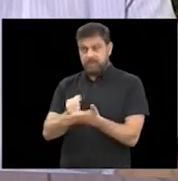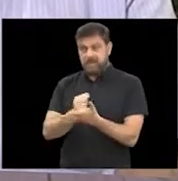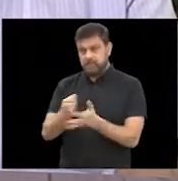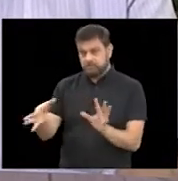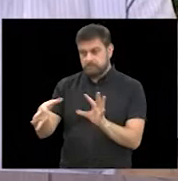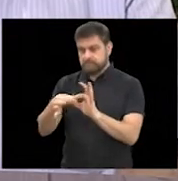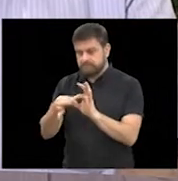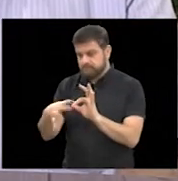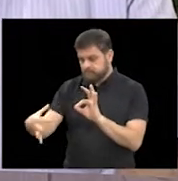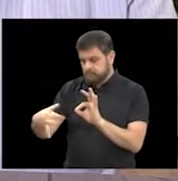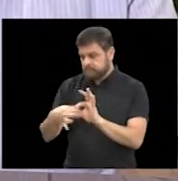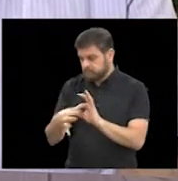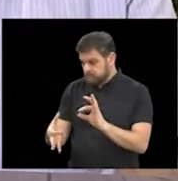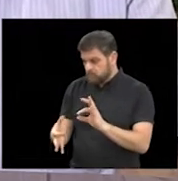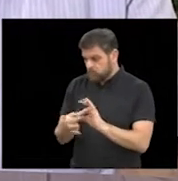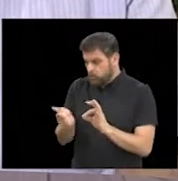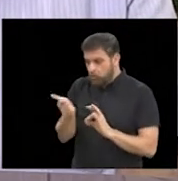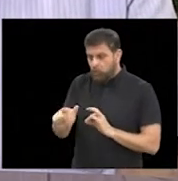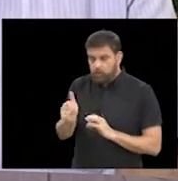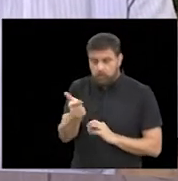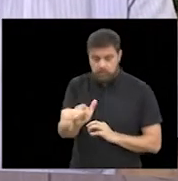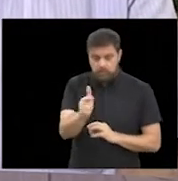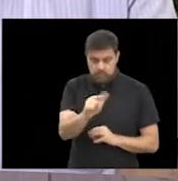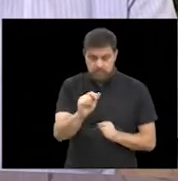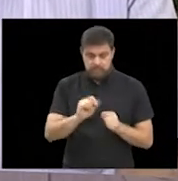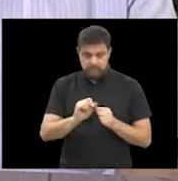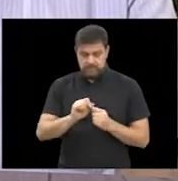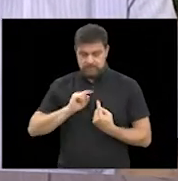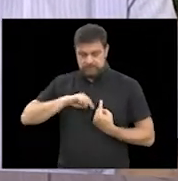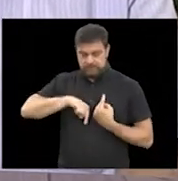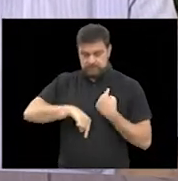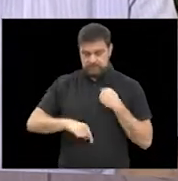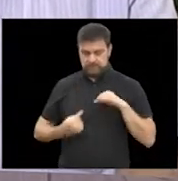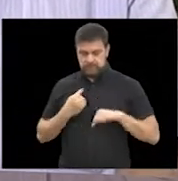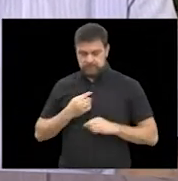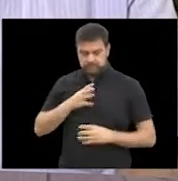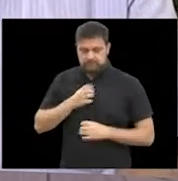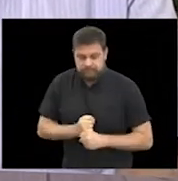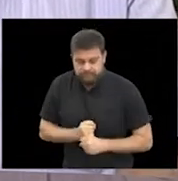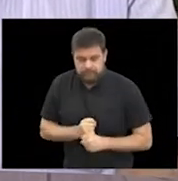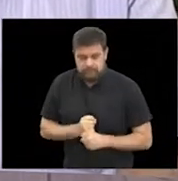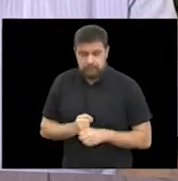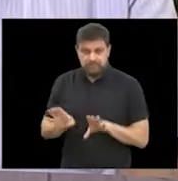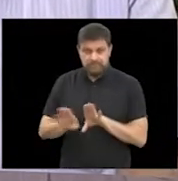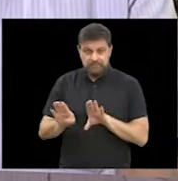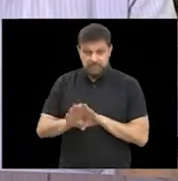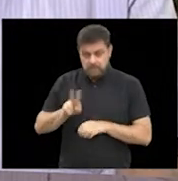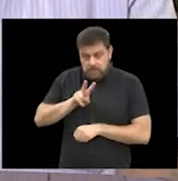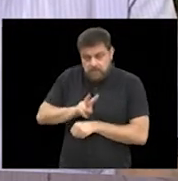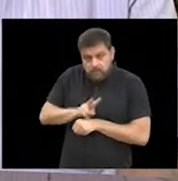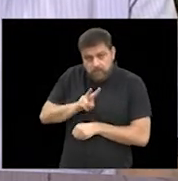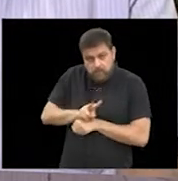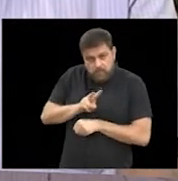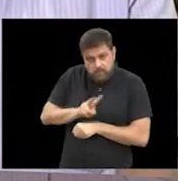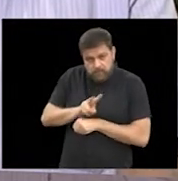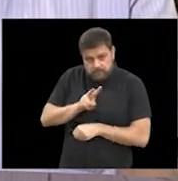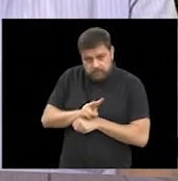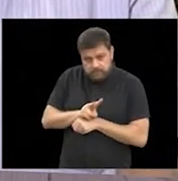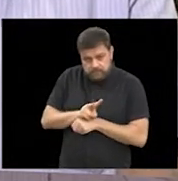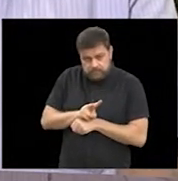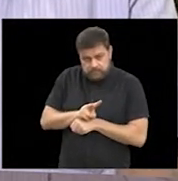alguns medicamentos para bloqueio dessa acidez gástrica e para uma proteção